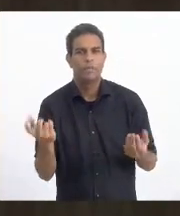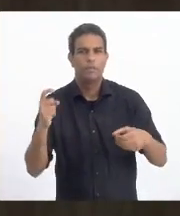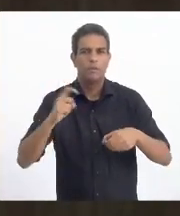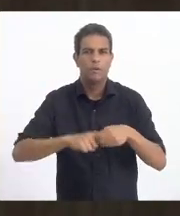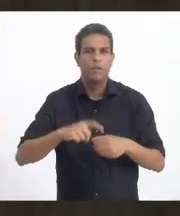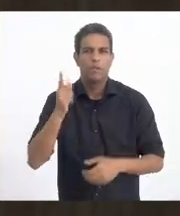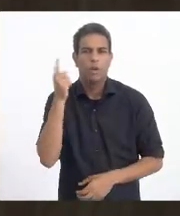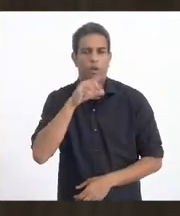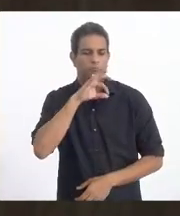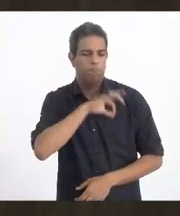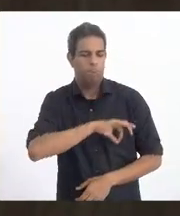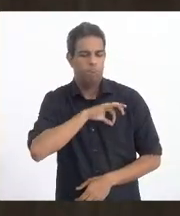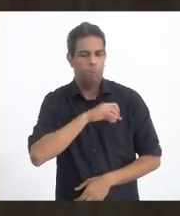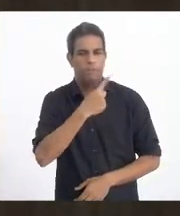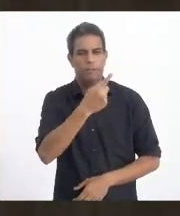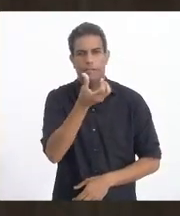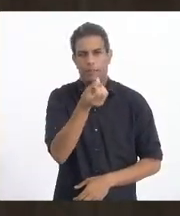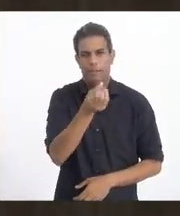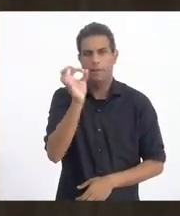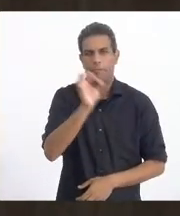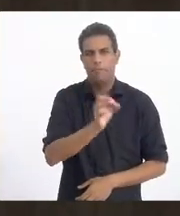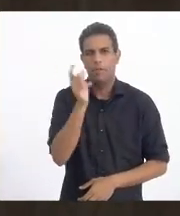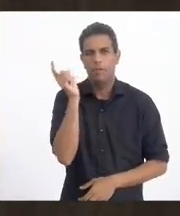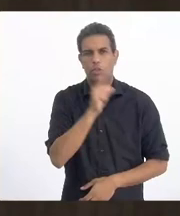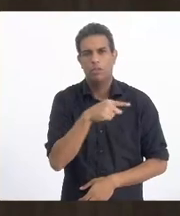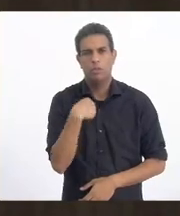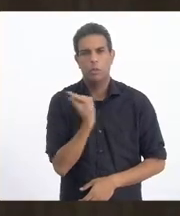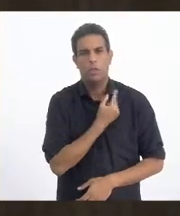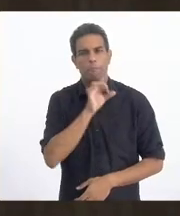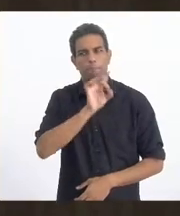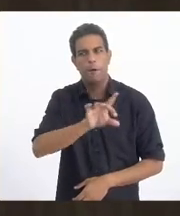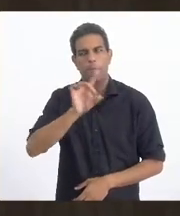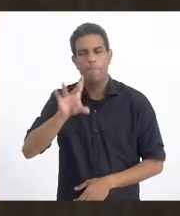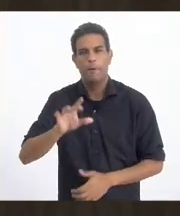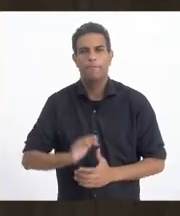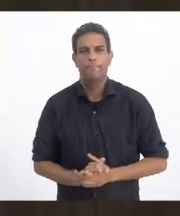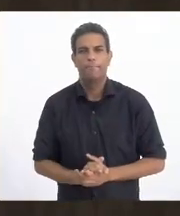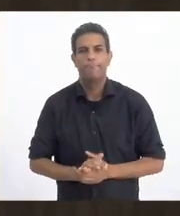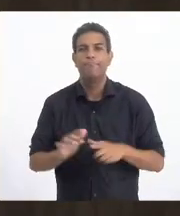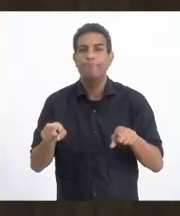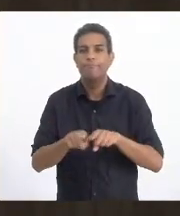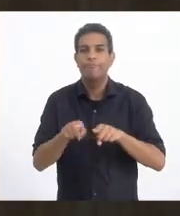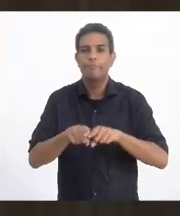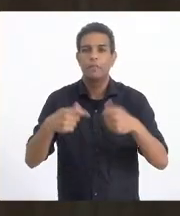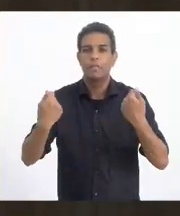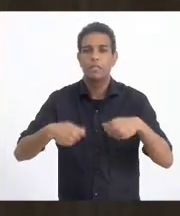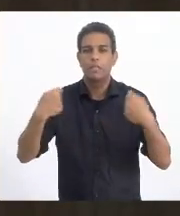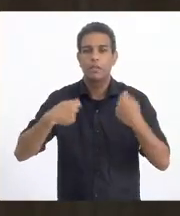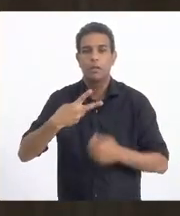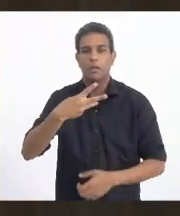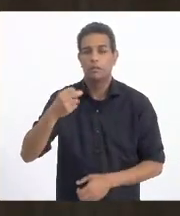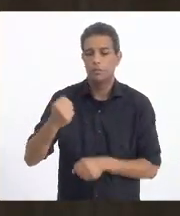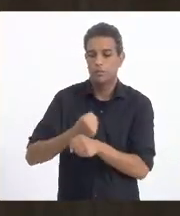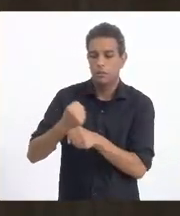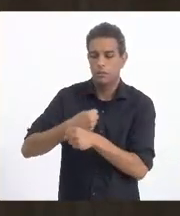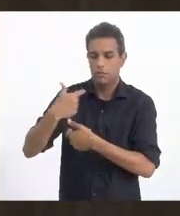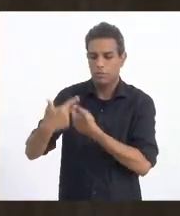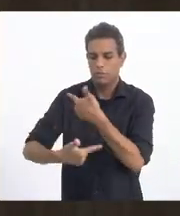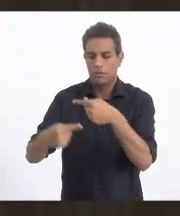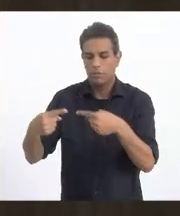ganhar 150%, que era os 5% cada ano trabalhado. Então, ele trabalhando 30 anos, ele ia passar a